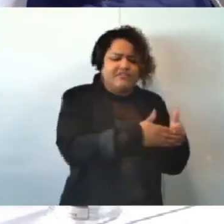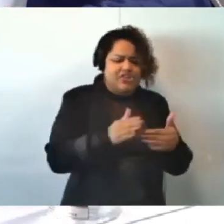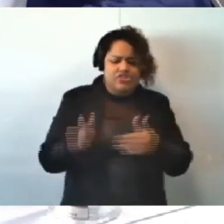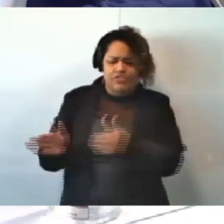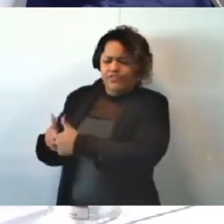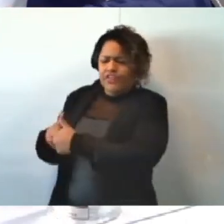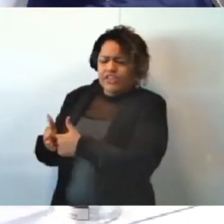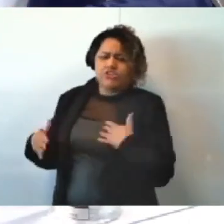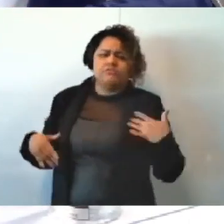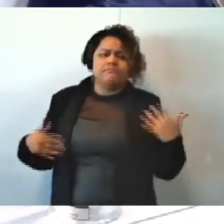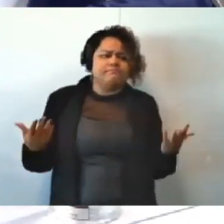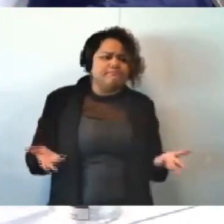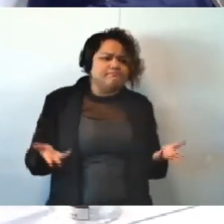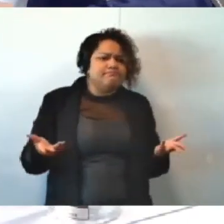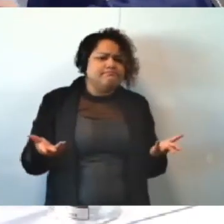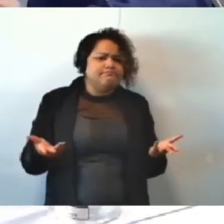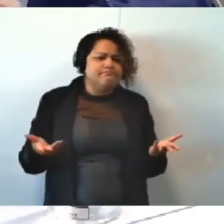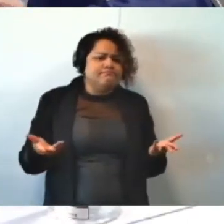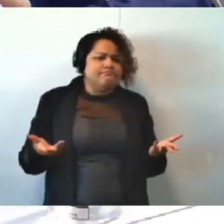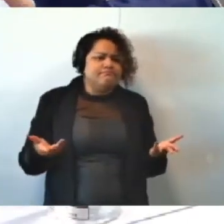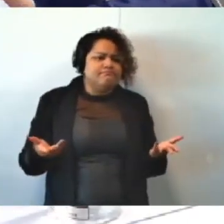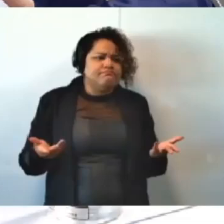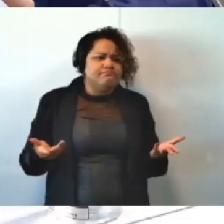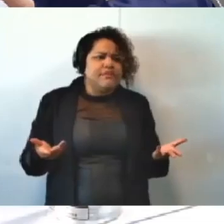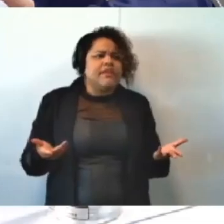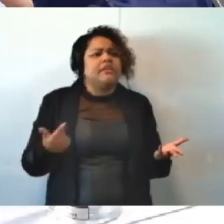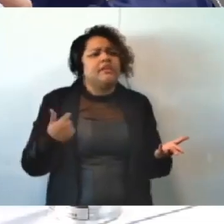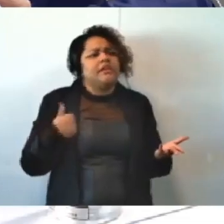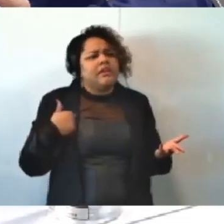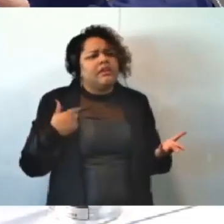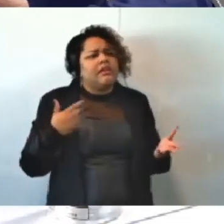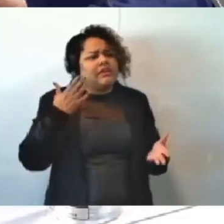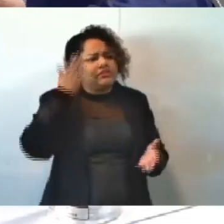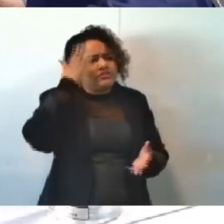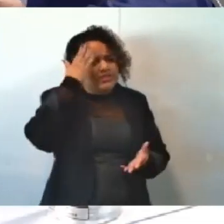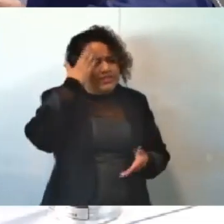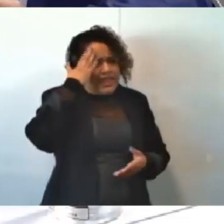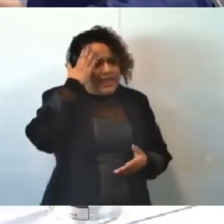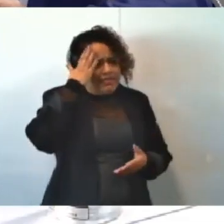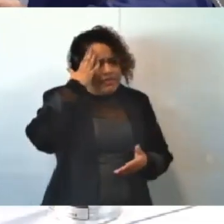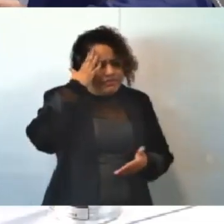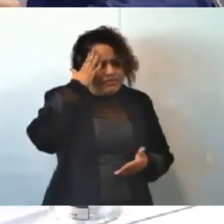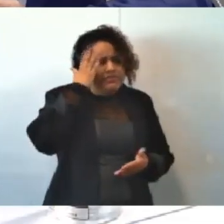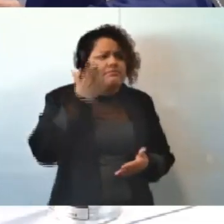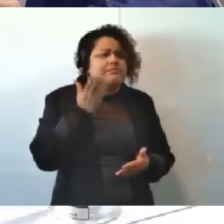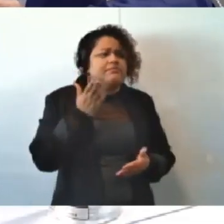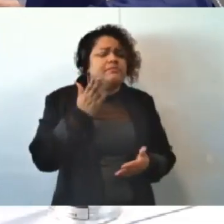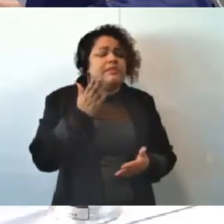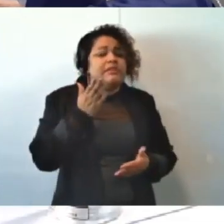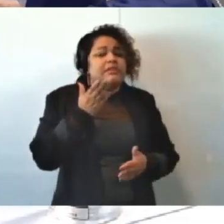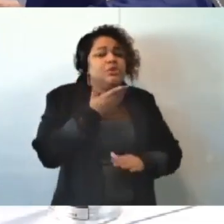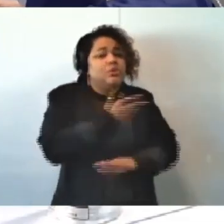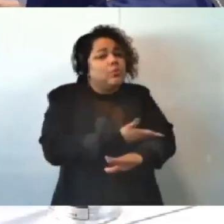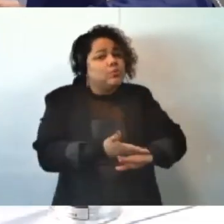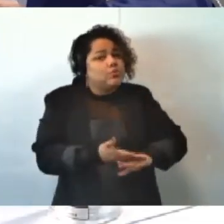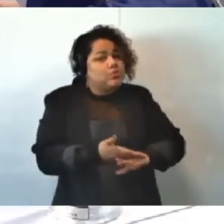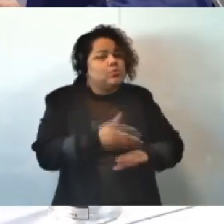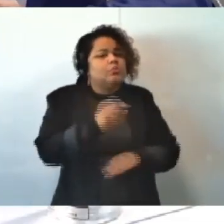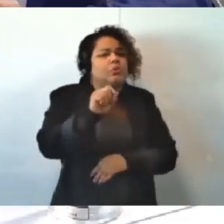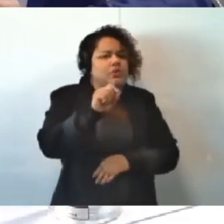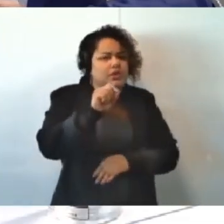vereador, normalmente a gente sabe, isso é praxe, né? Quando vai se fechar uma rua,